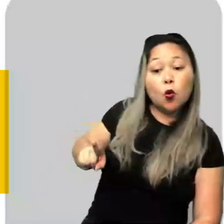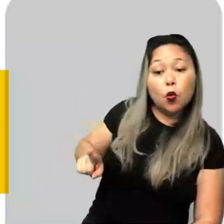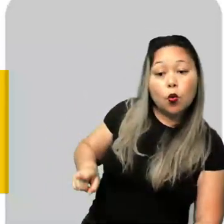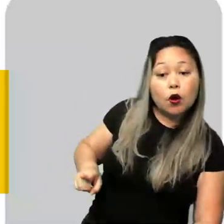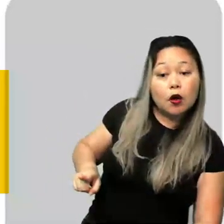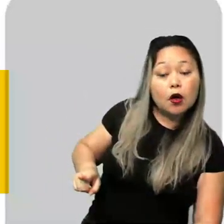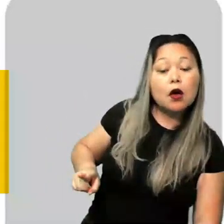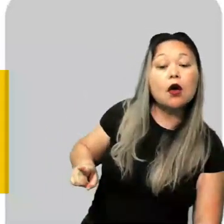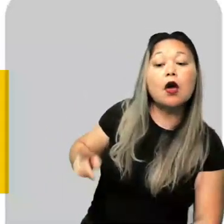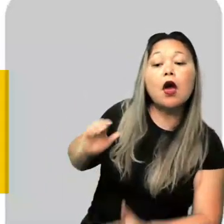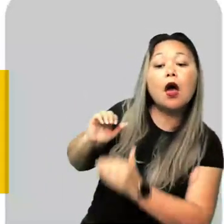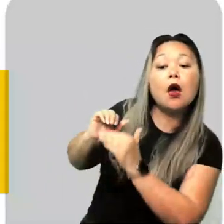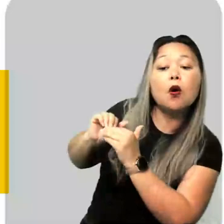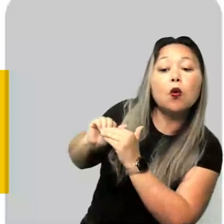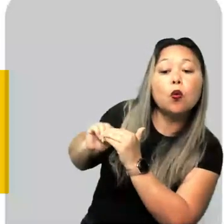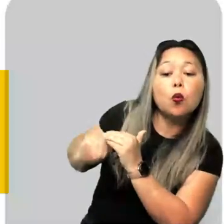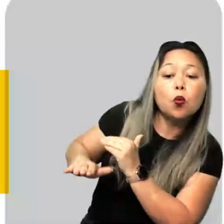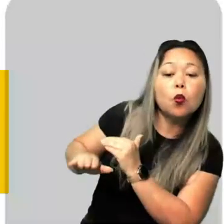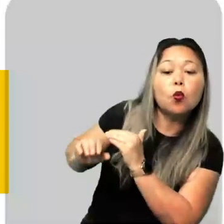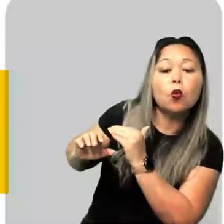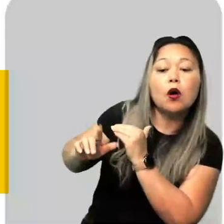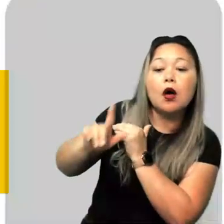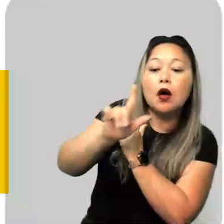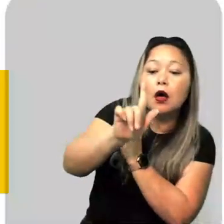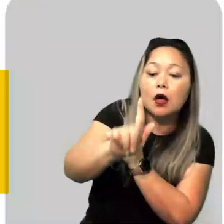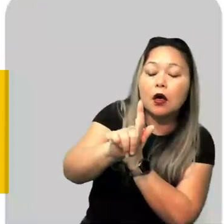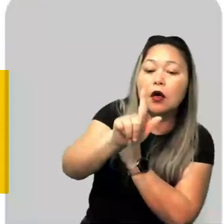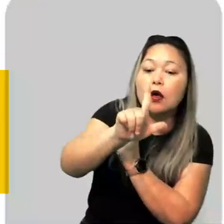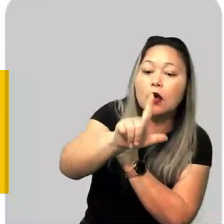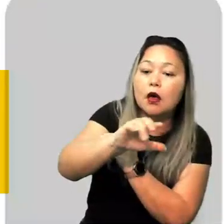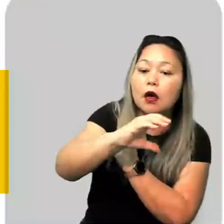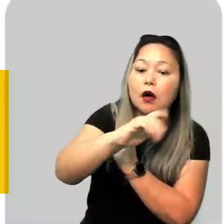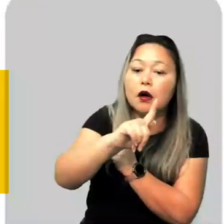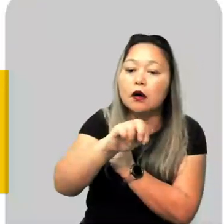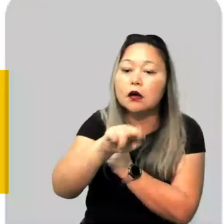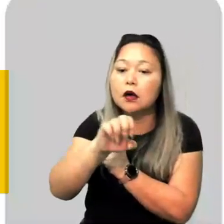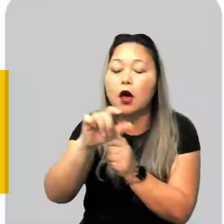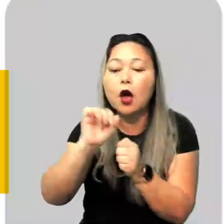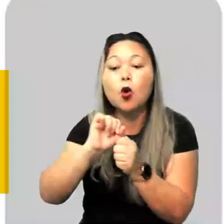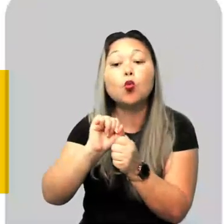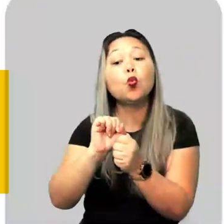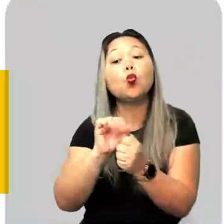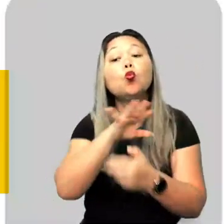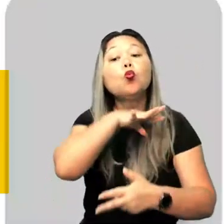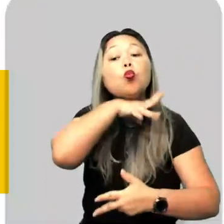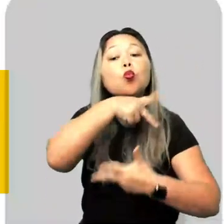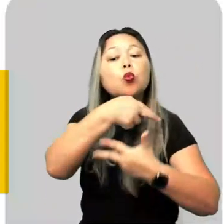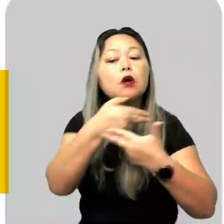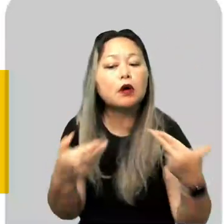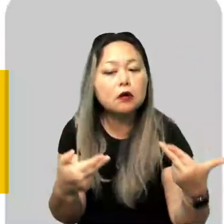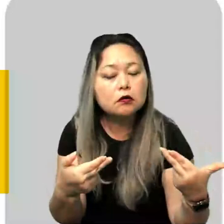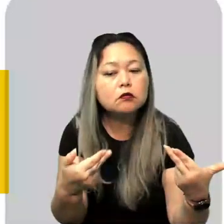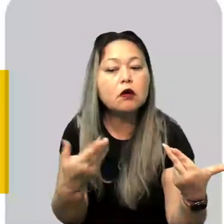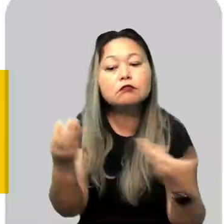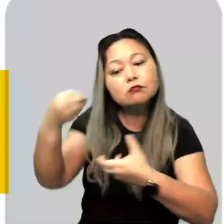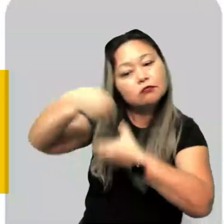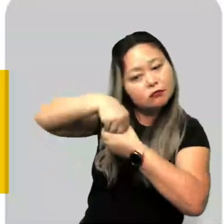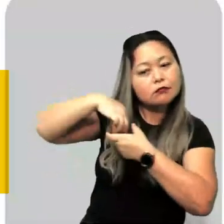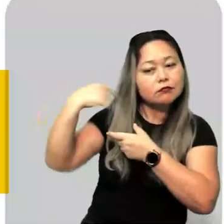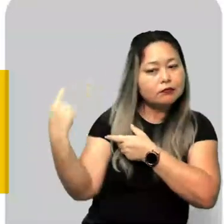Glicogênio é a reserva energética dos organismos animais e onde nós estamos